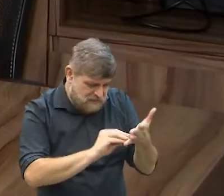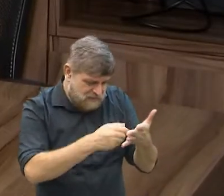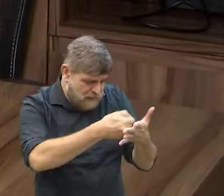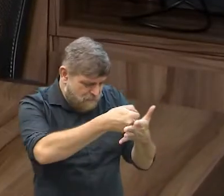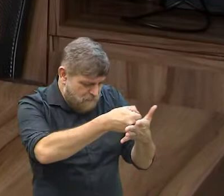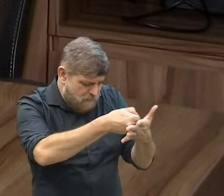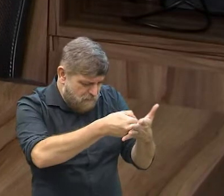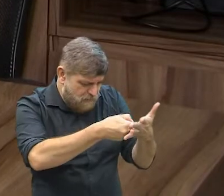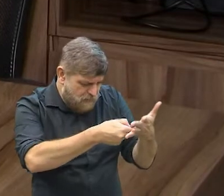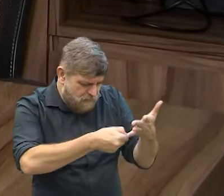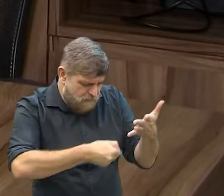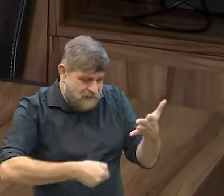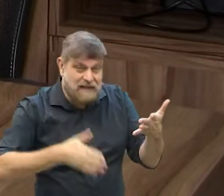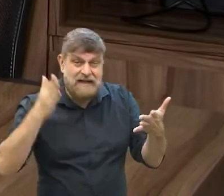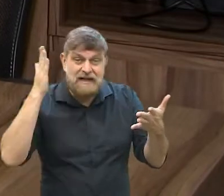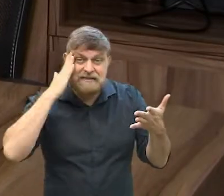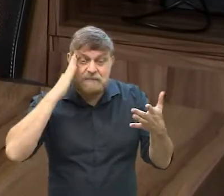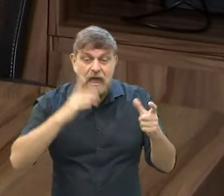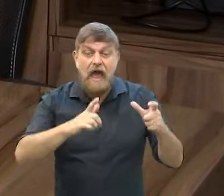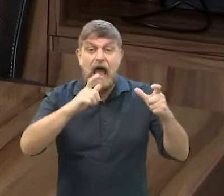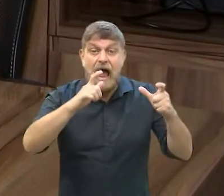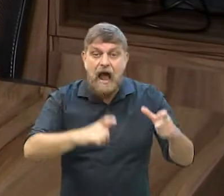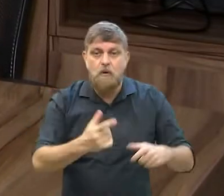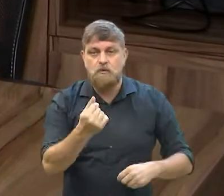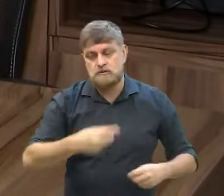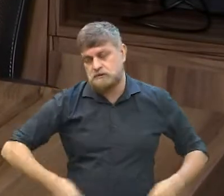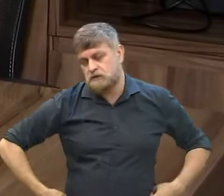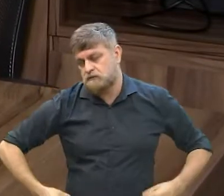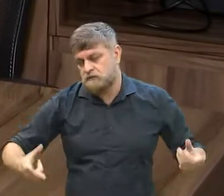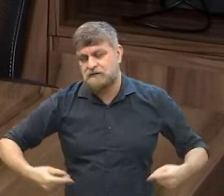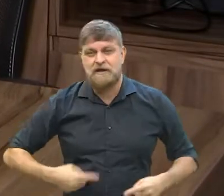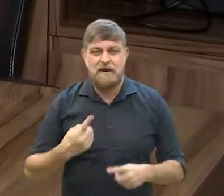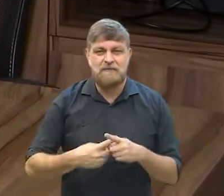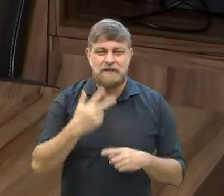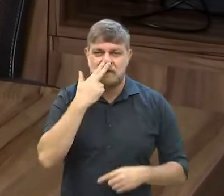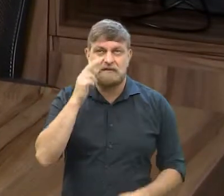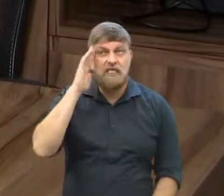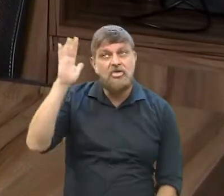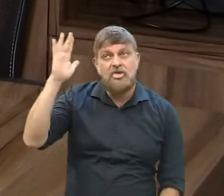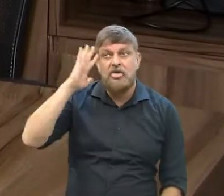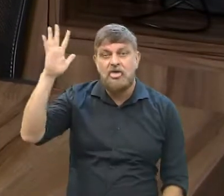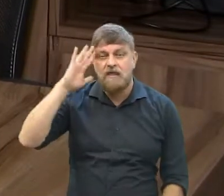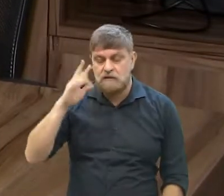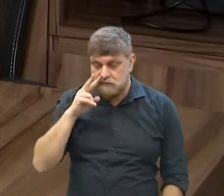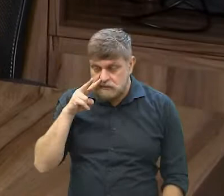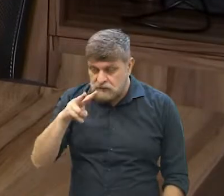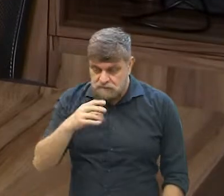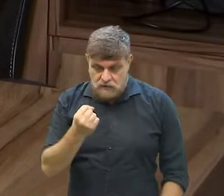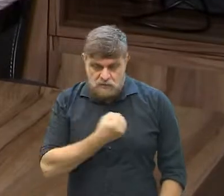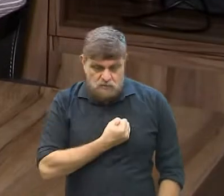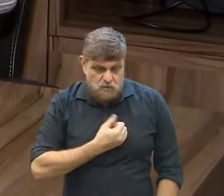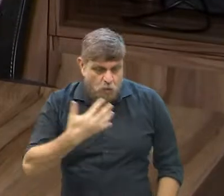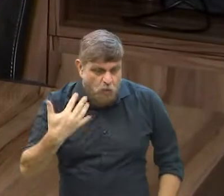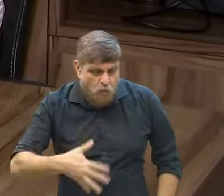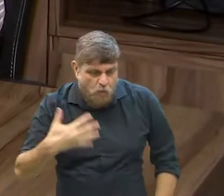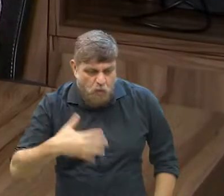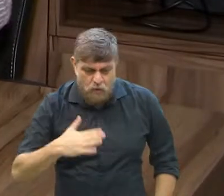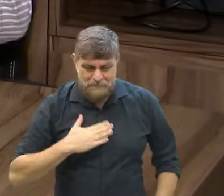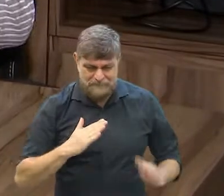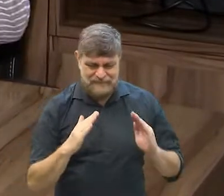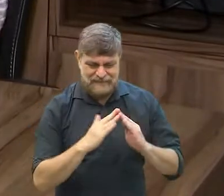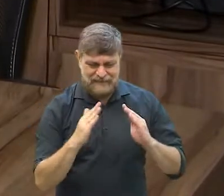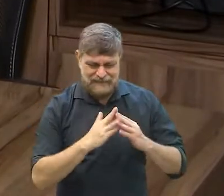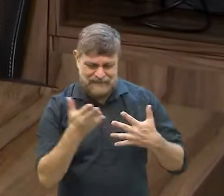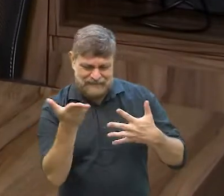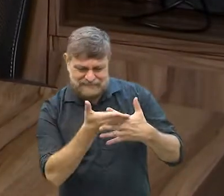onde eu estou gastando o dinheiro. Porque às vezes a gente se ilude de que os gastos são aqueles números grandes, o condomínio, a prestação